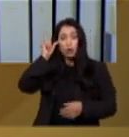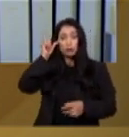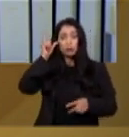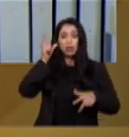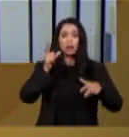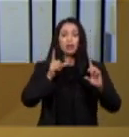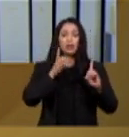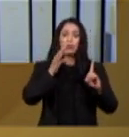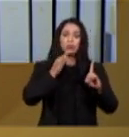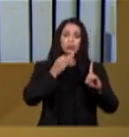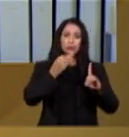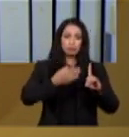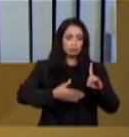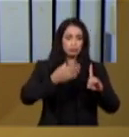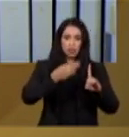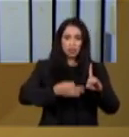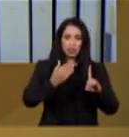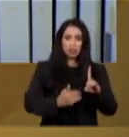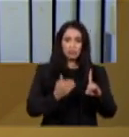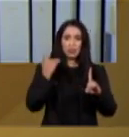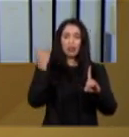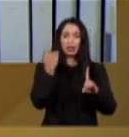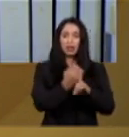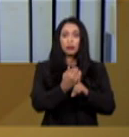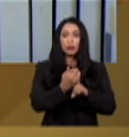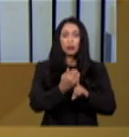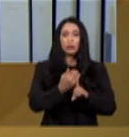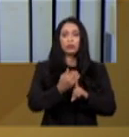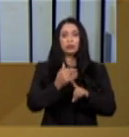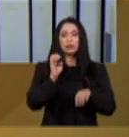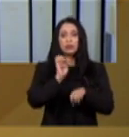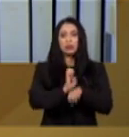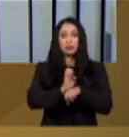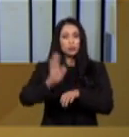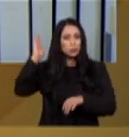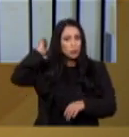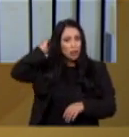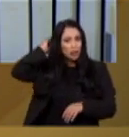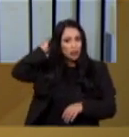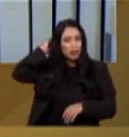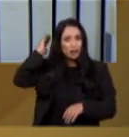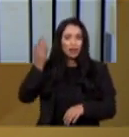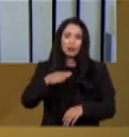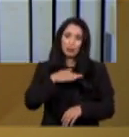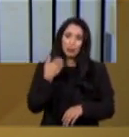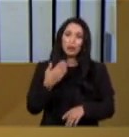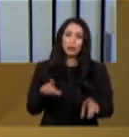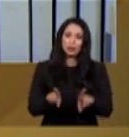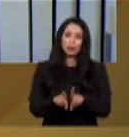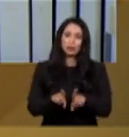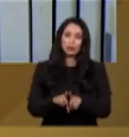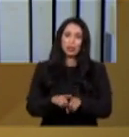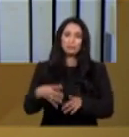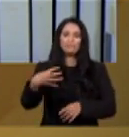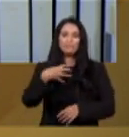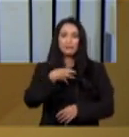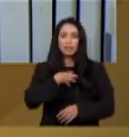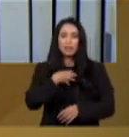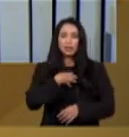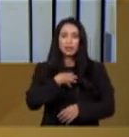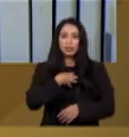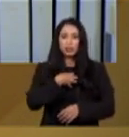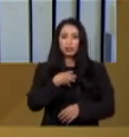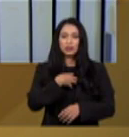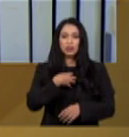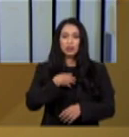desembargador do Tribunal de Justiça do Estado do Paraná. Né? Enviamos, então, aqui as nossas